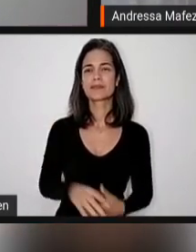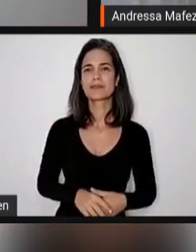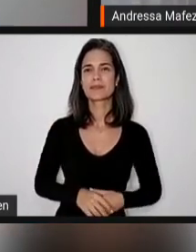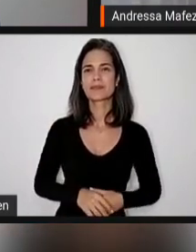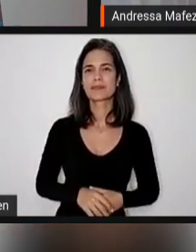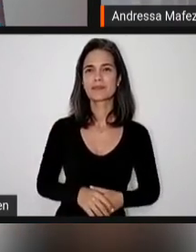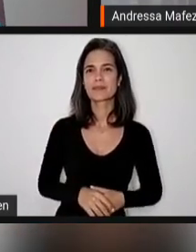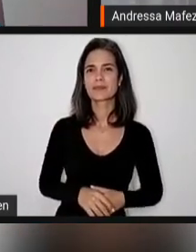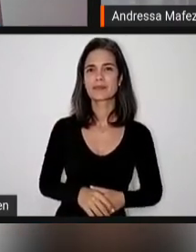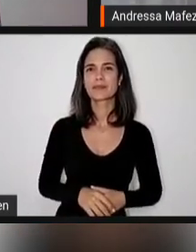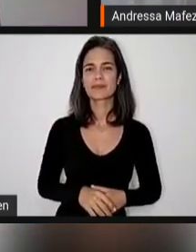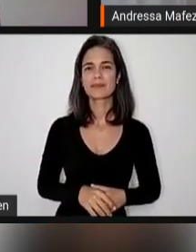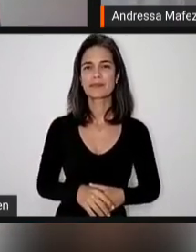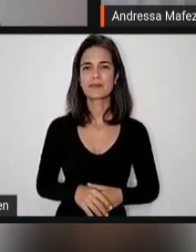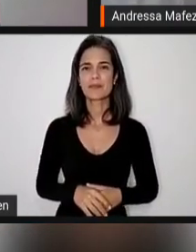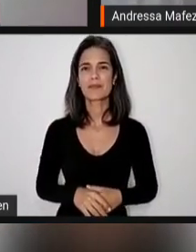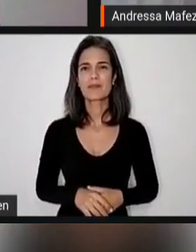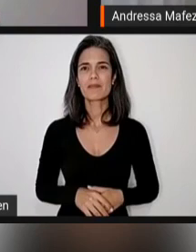falas.